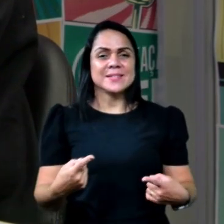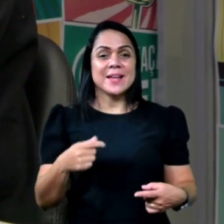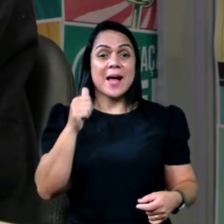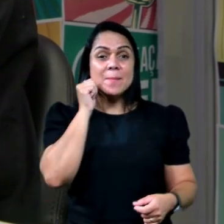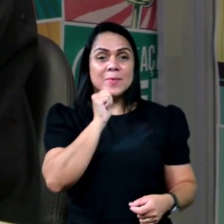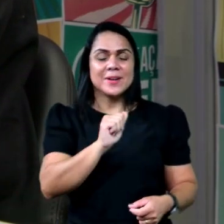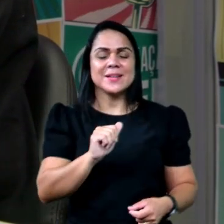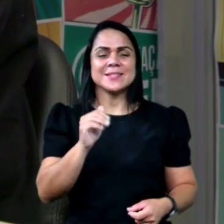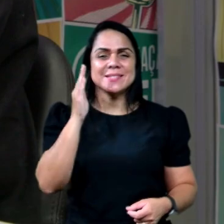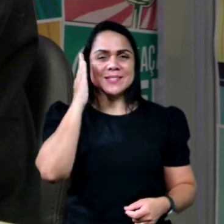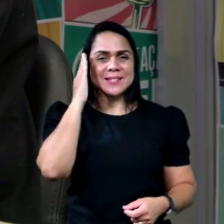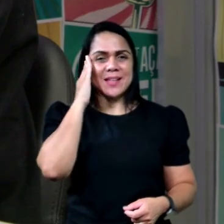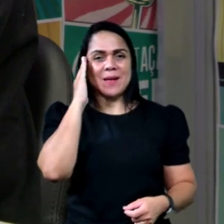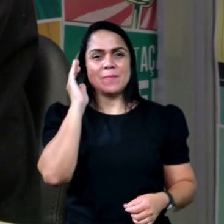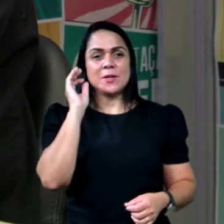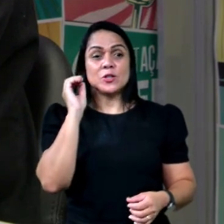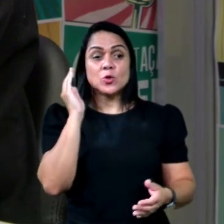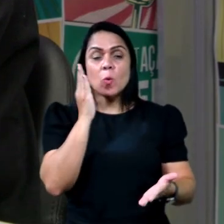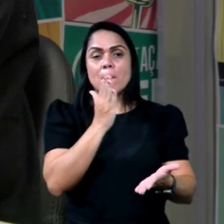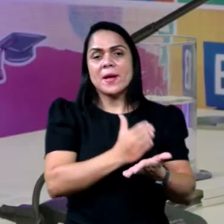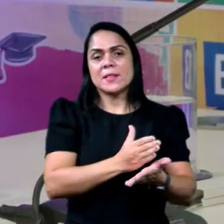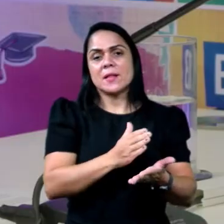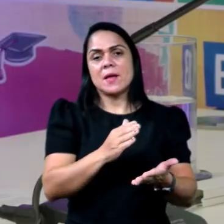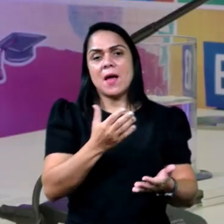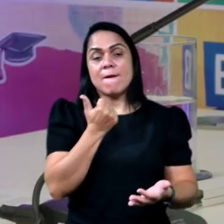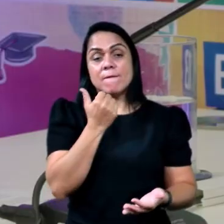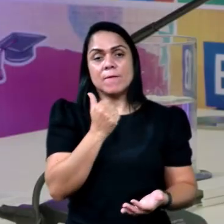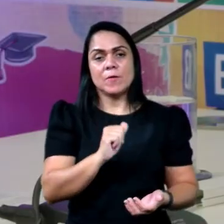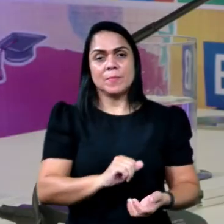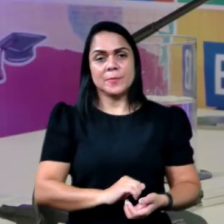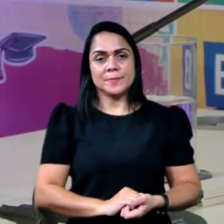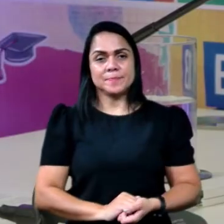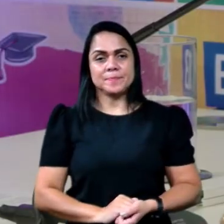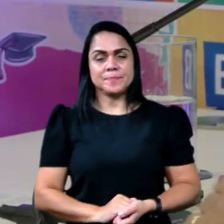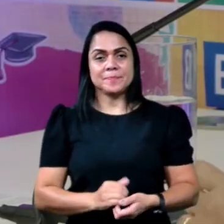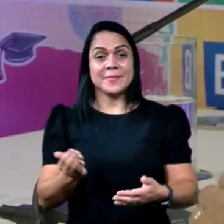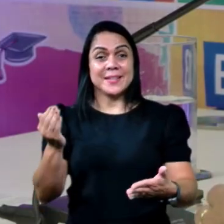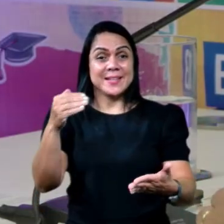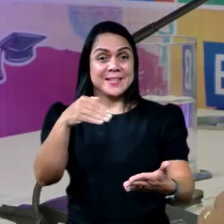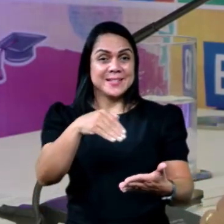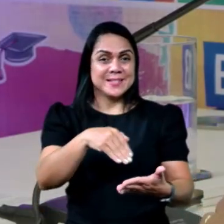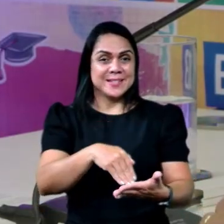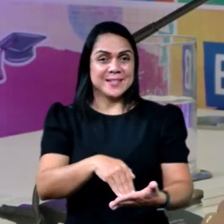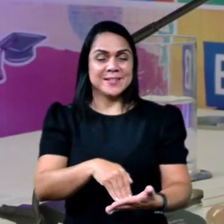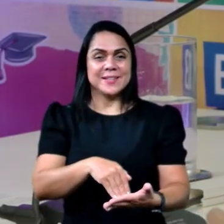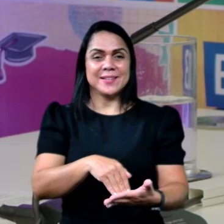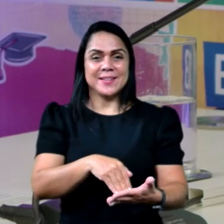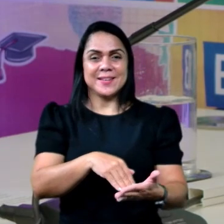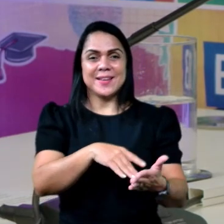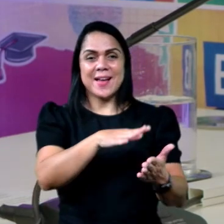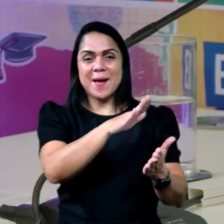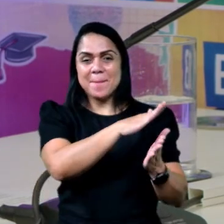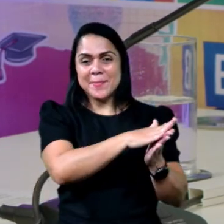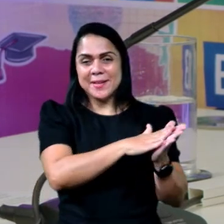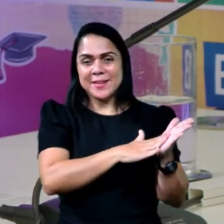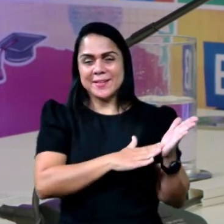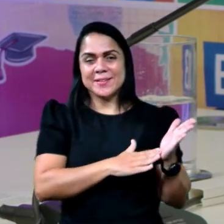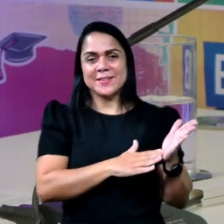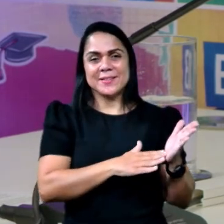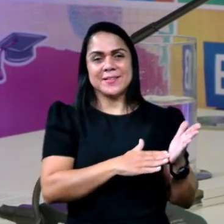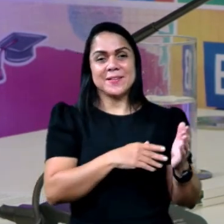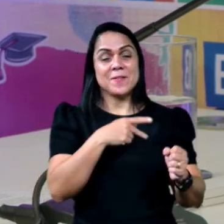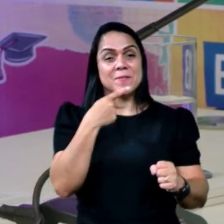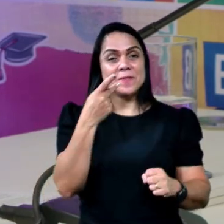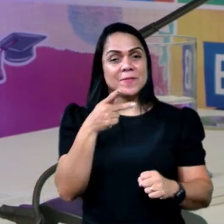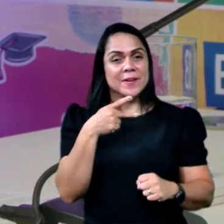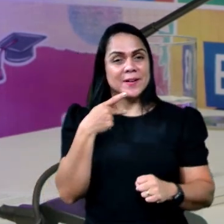fome. Profundo. Bom, e encerrando aqui a minha lista, vamos falar sobre um